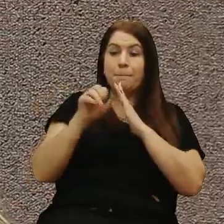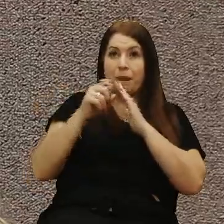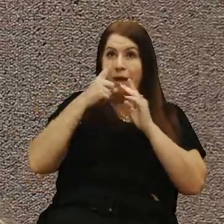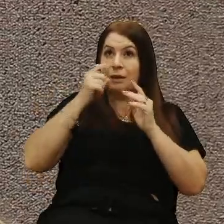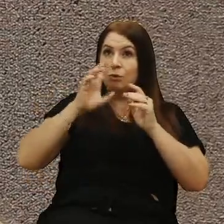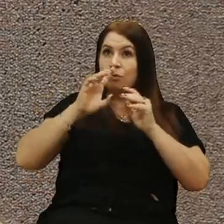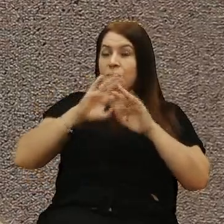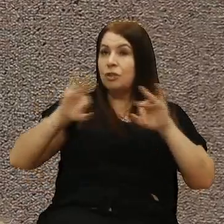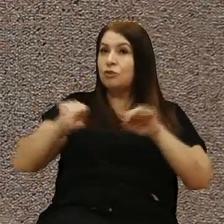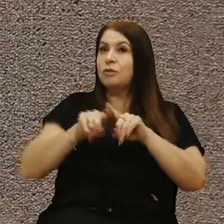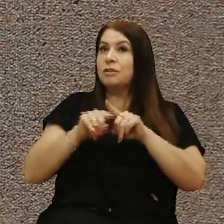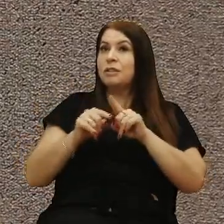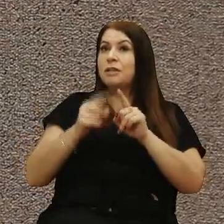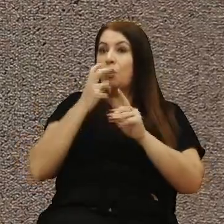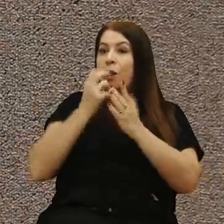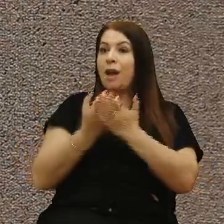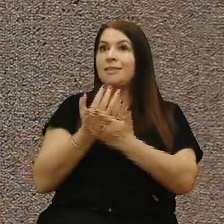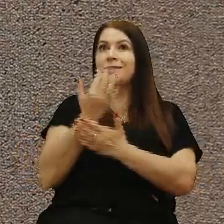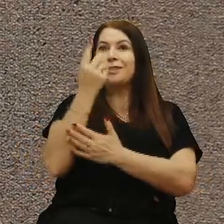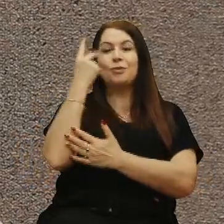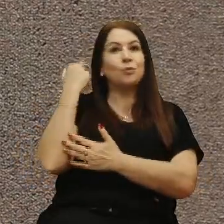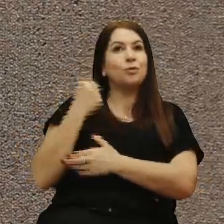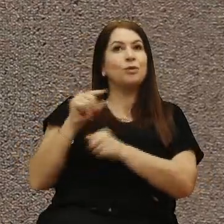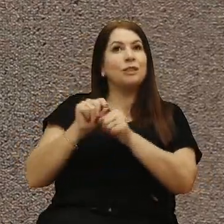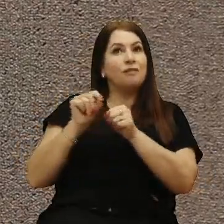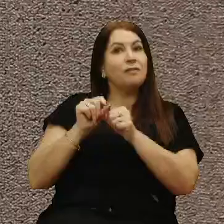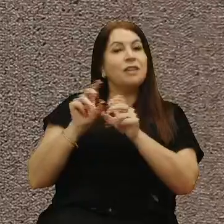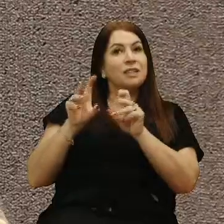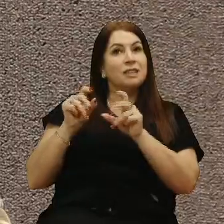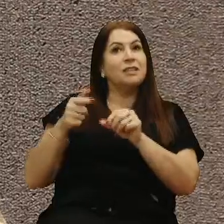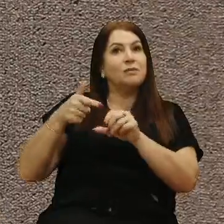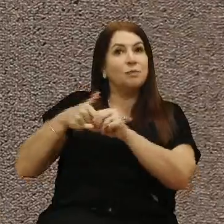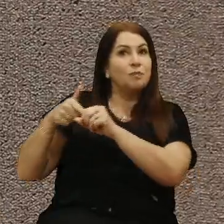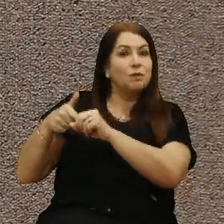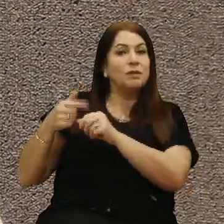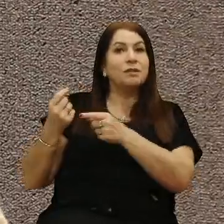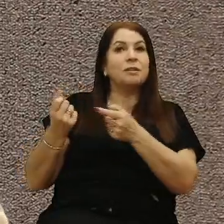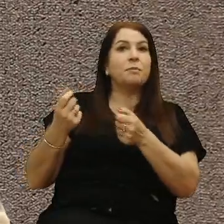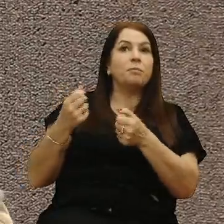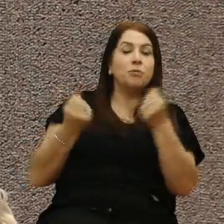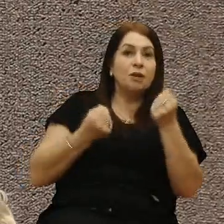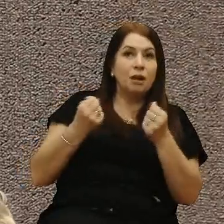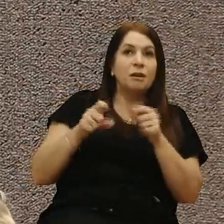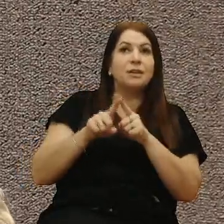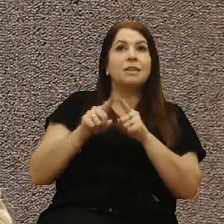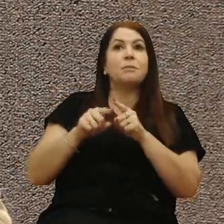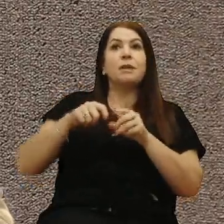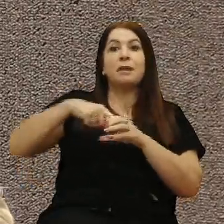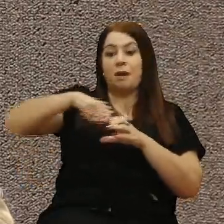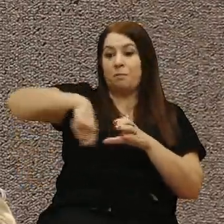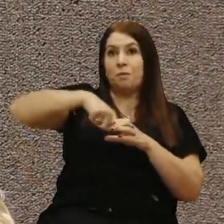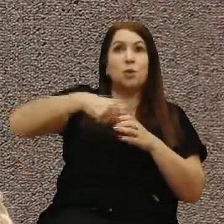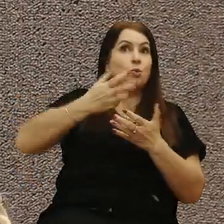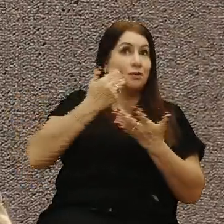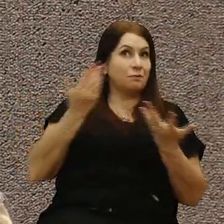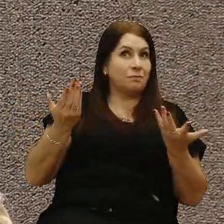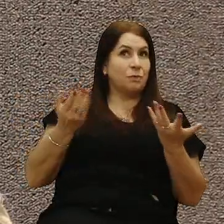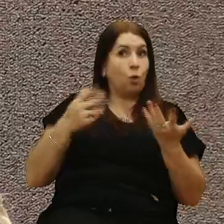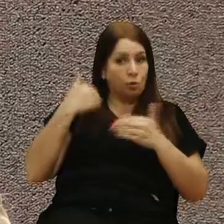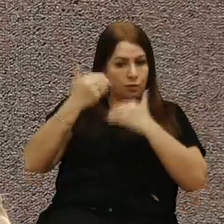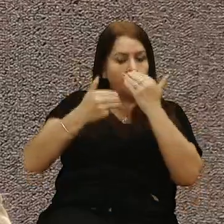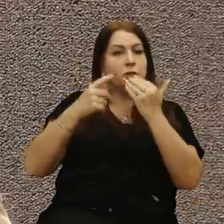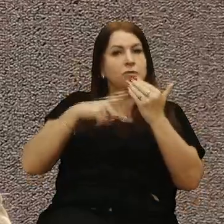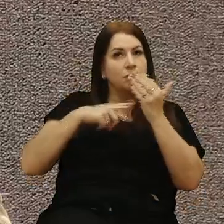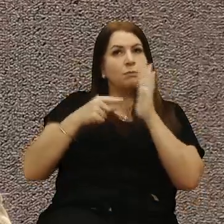que é uma usina de gás natural, que venderia combustível para os veículos e também para o gás de cozinha. Olha o desenvolvimento que